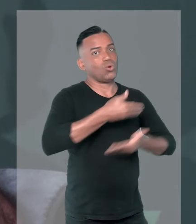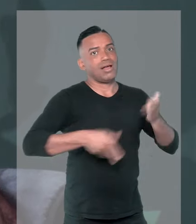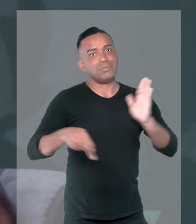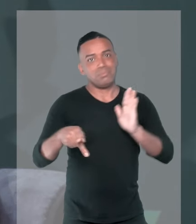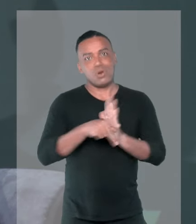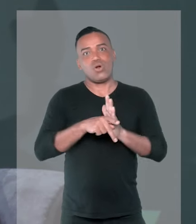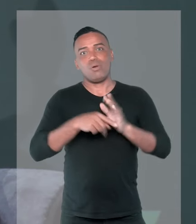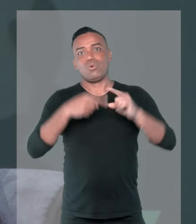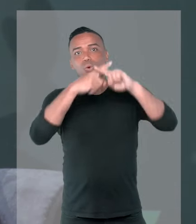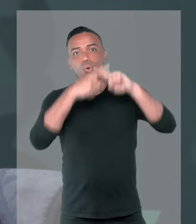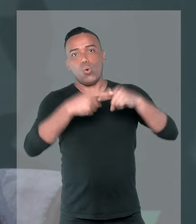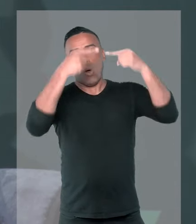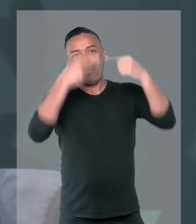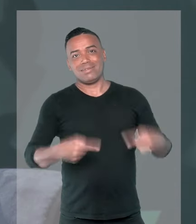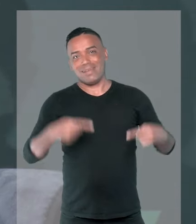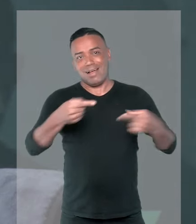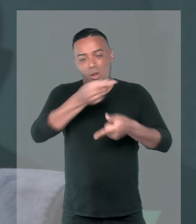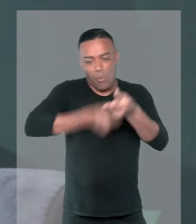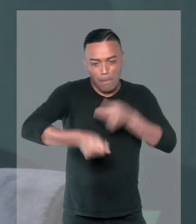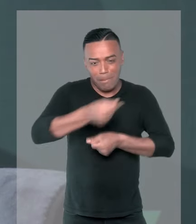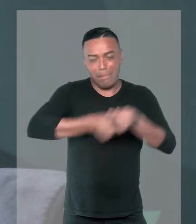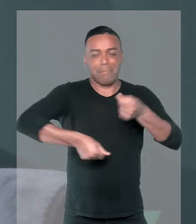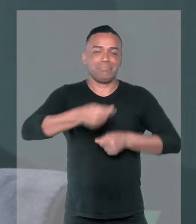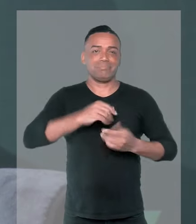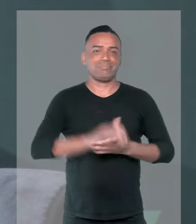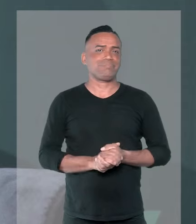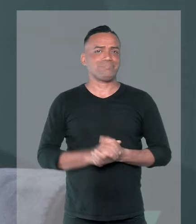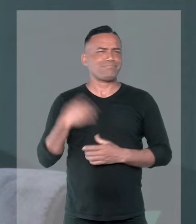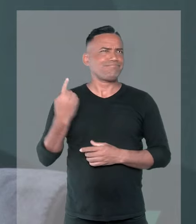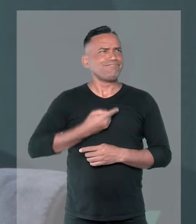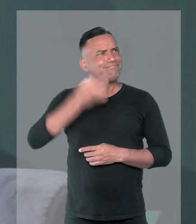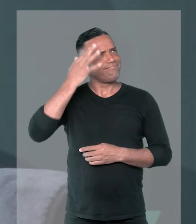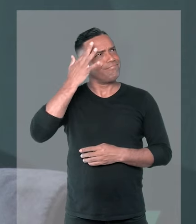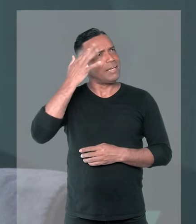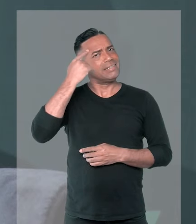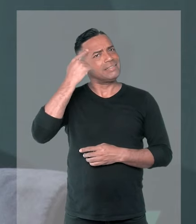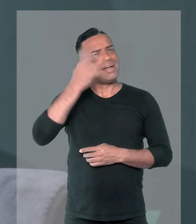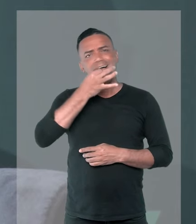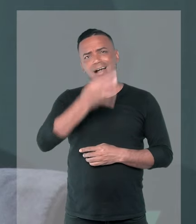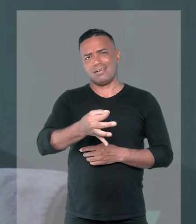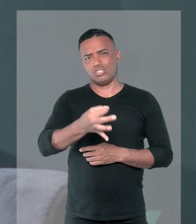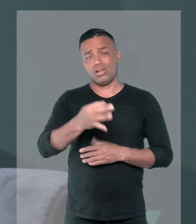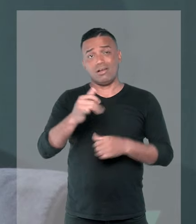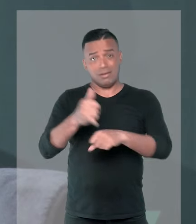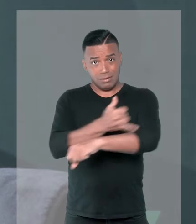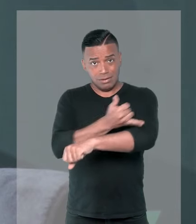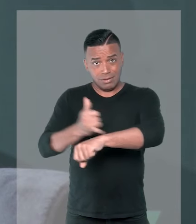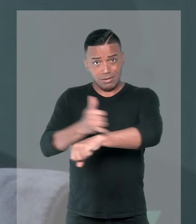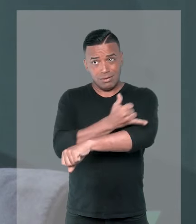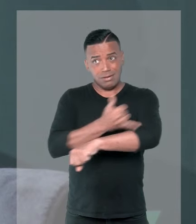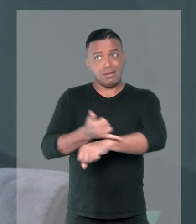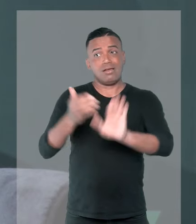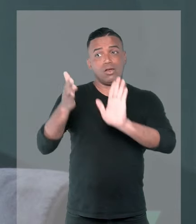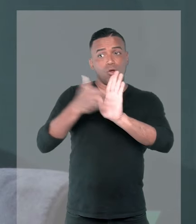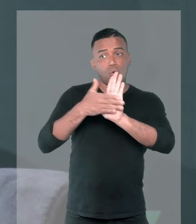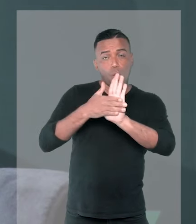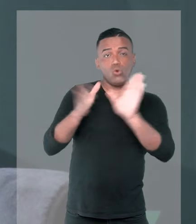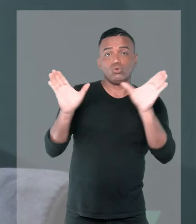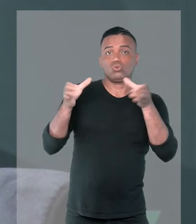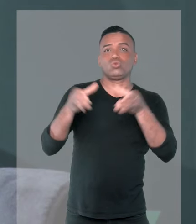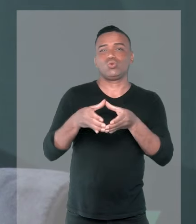cenário competitivo a gente acha que essa estratégia tem que levar a um conjunto de proposições de